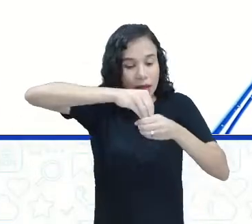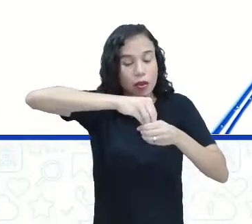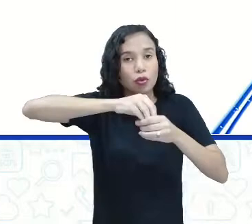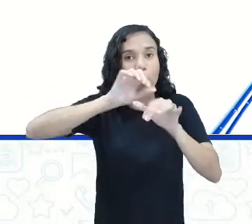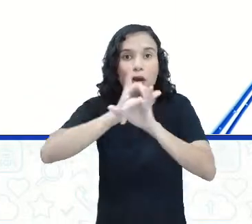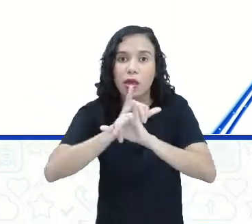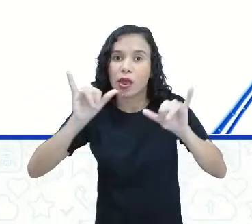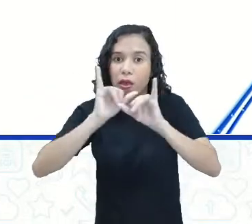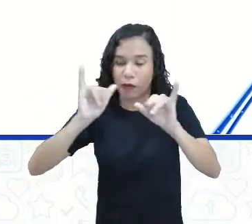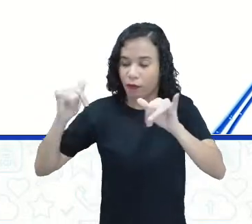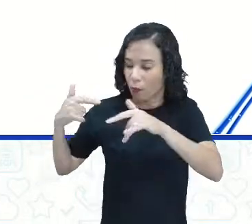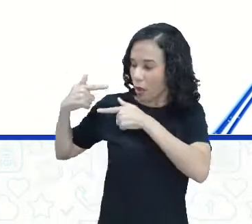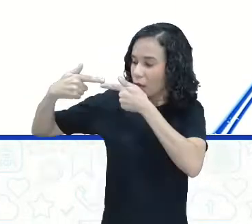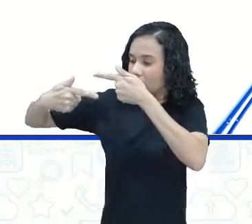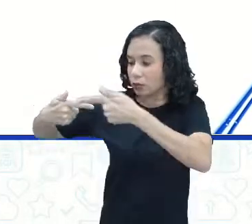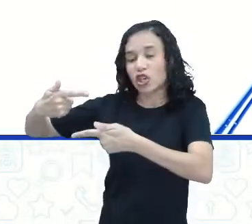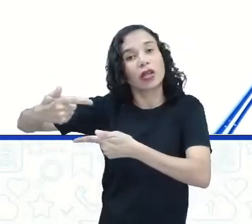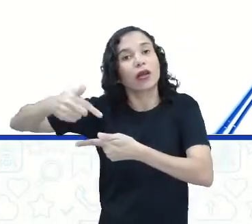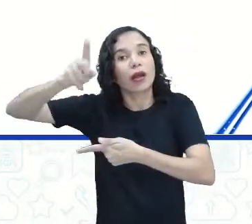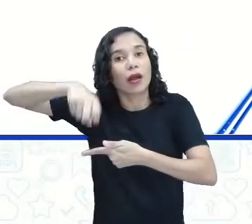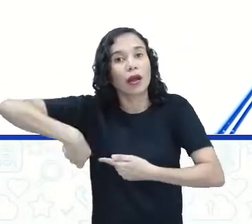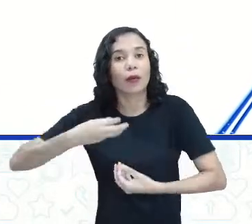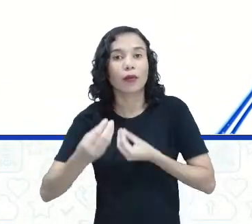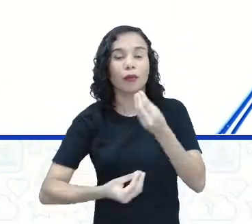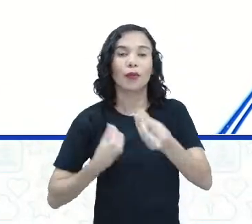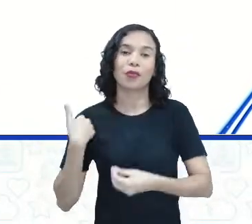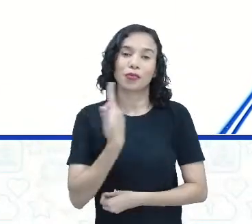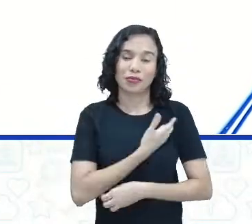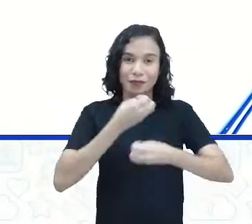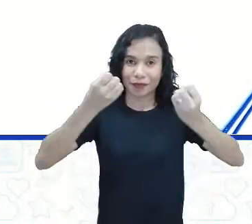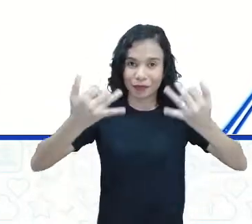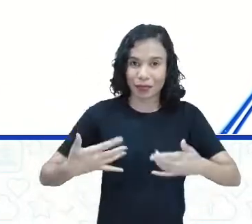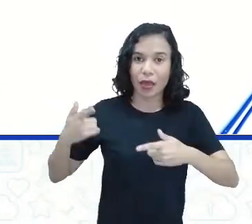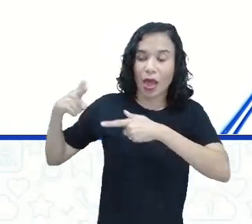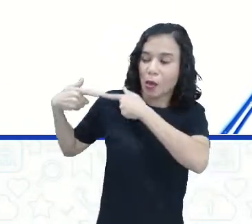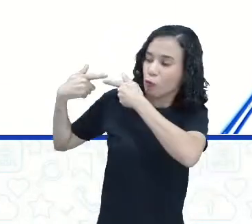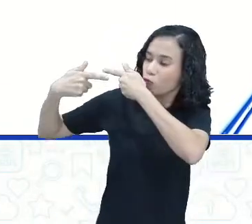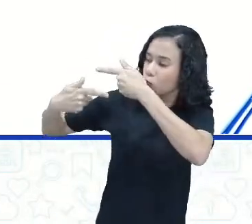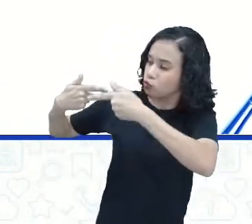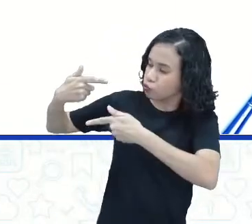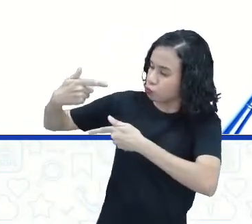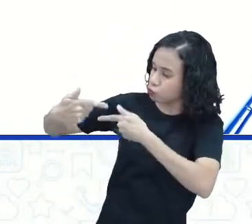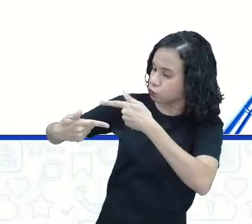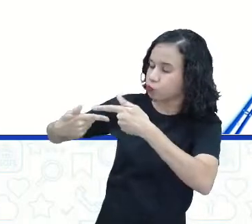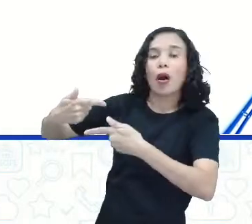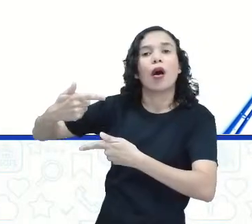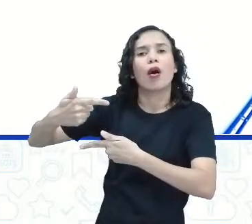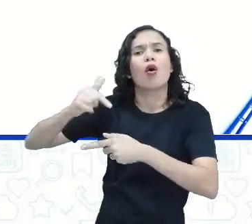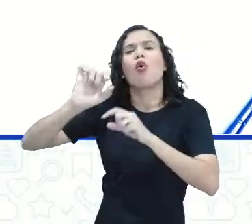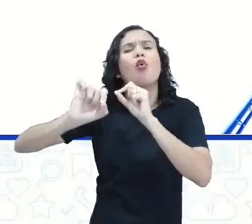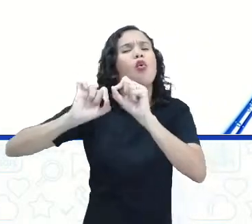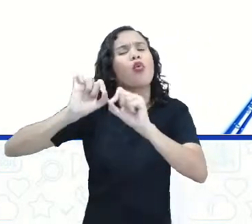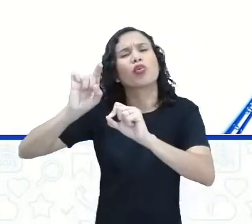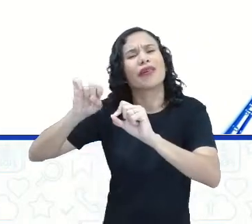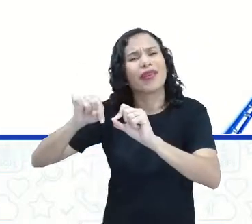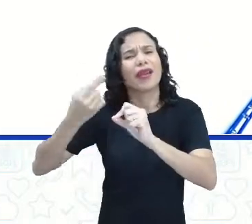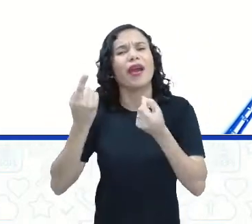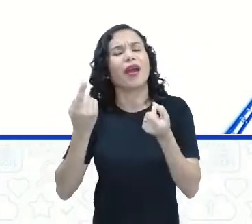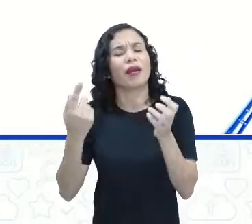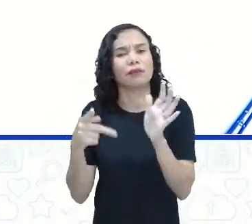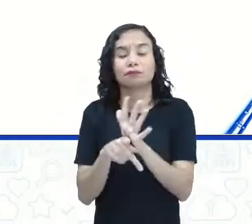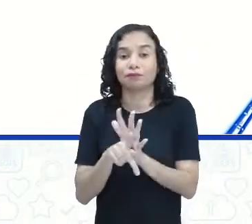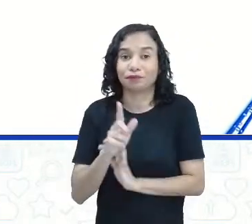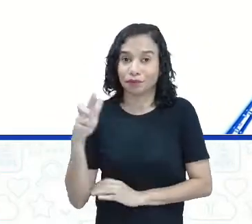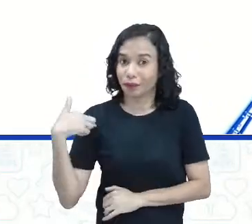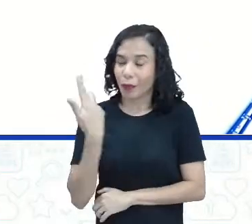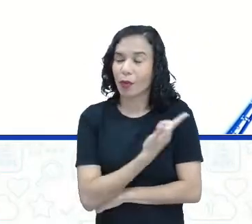informações hereditárias. É justamente sobre isso que a gente está falando, né? A hereditariedade. O que é a hereditariedade? Às